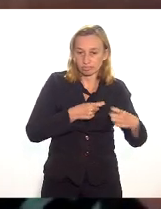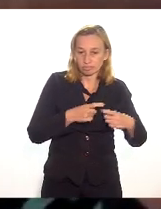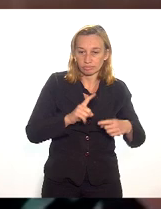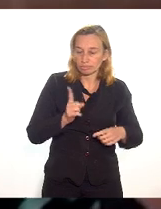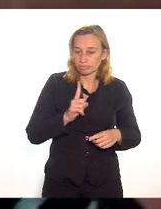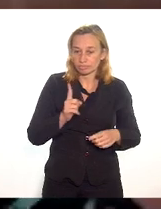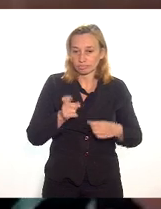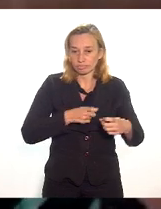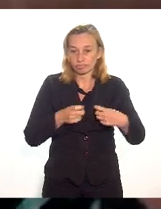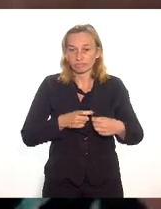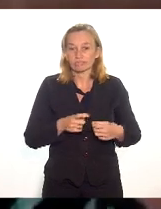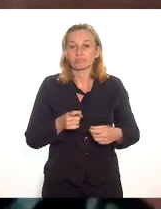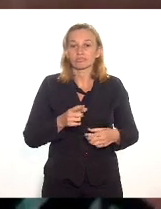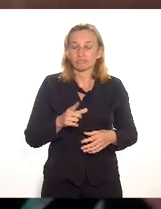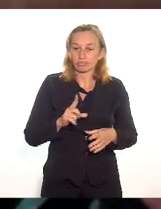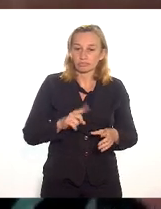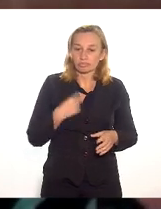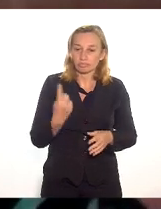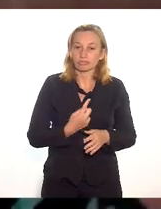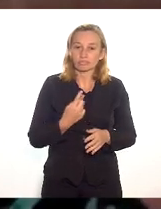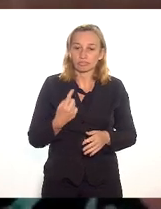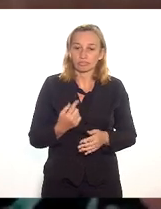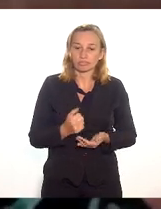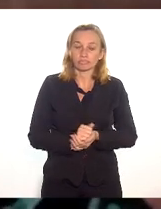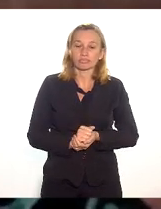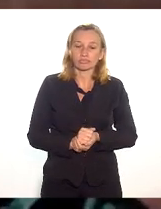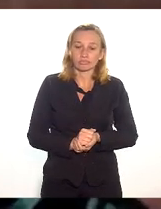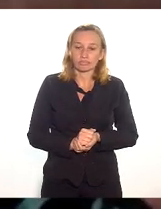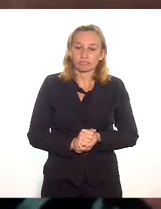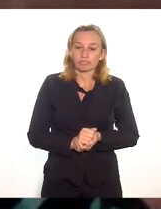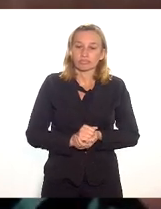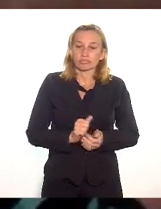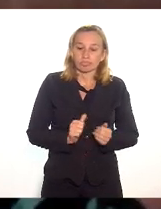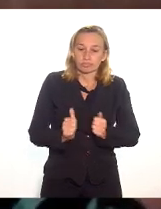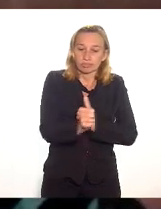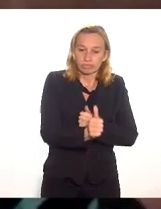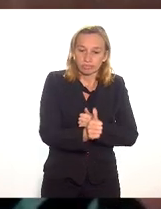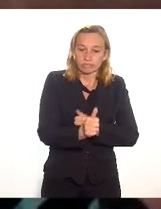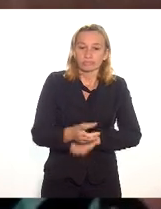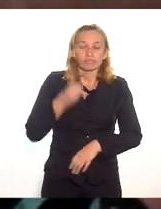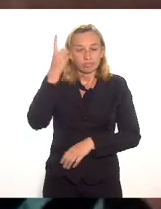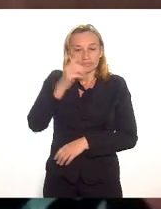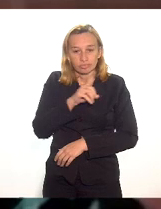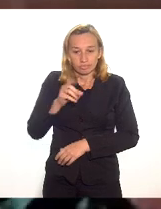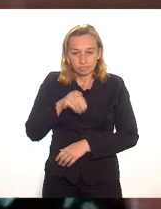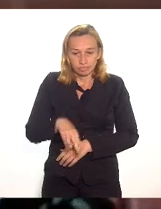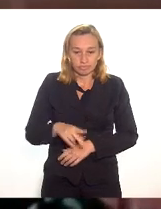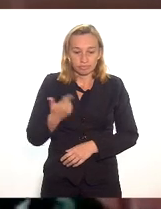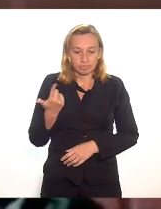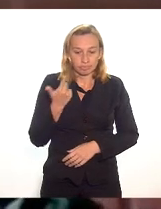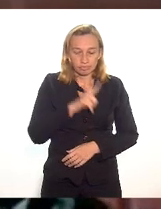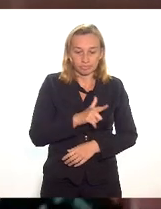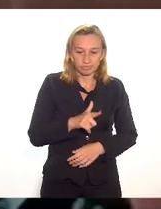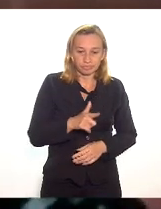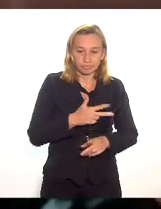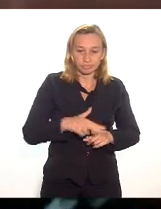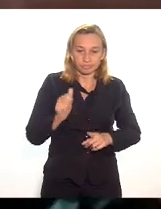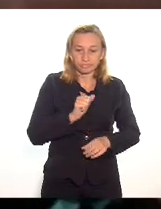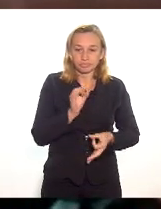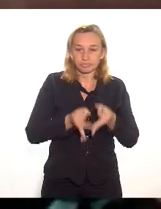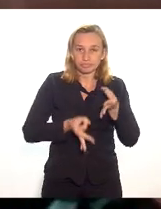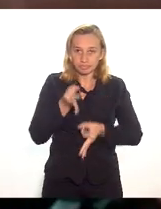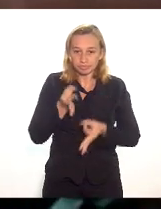ter batalha e a gente está aqui no fronte, na linha de frente, deputada Zeidan, para seguir lutando por